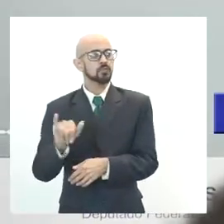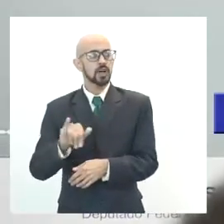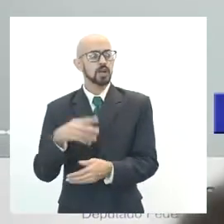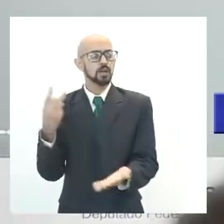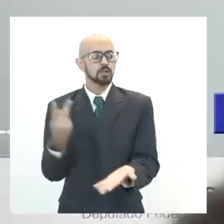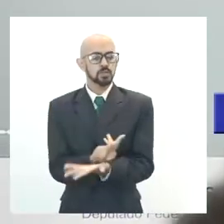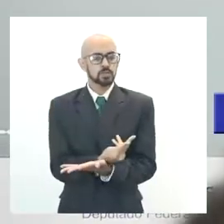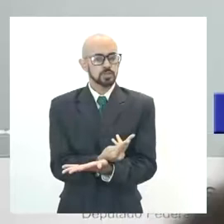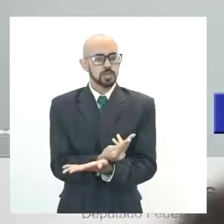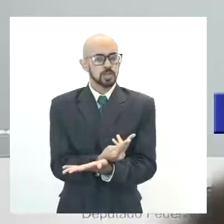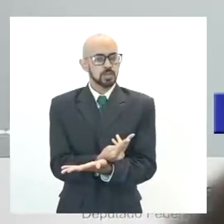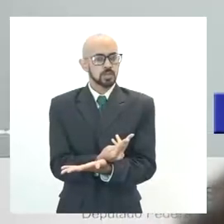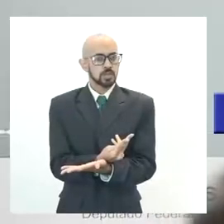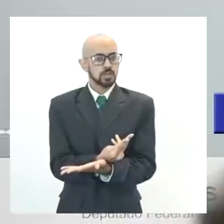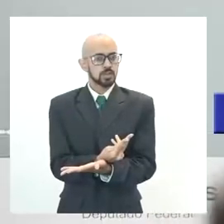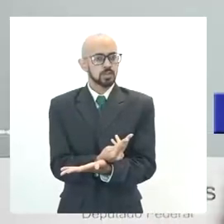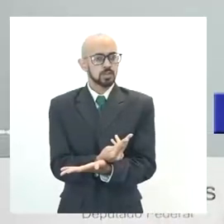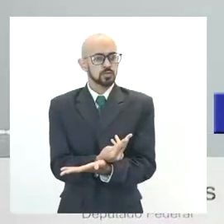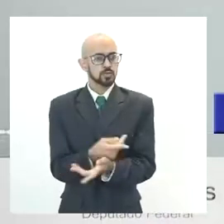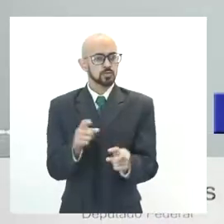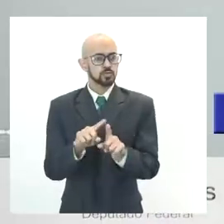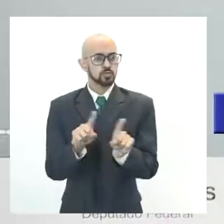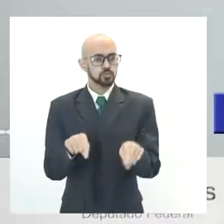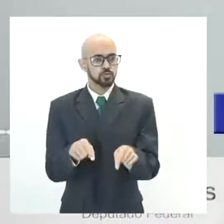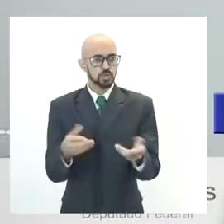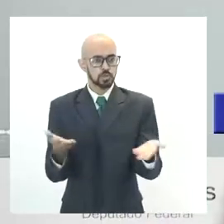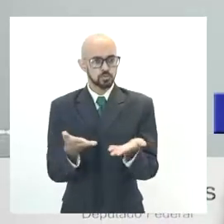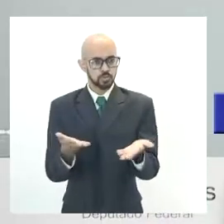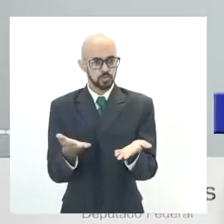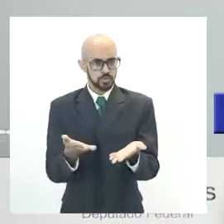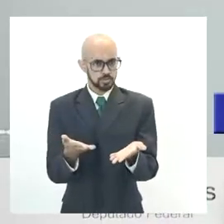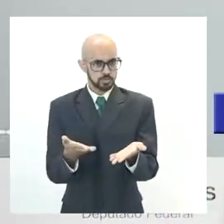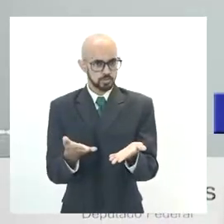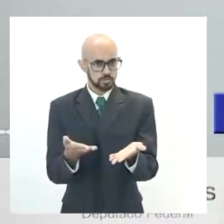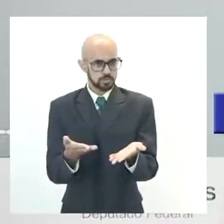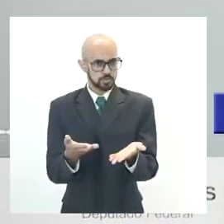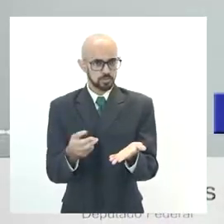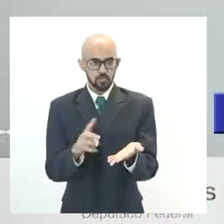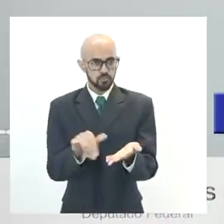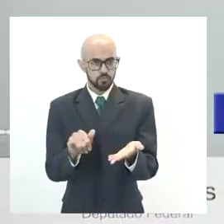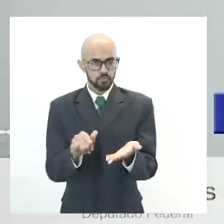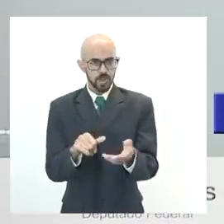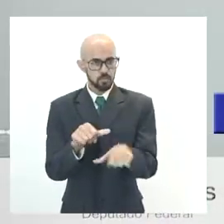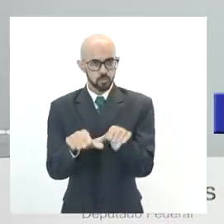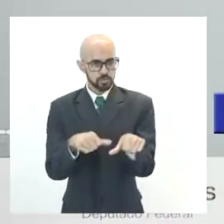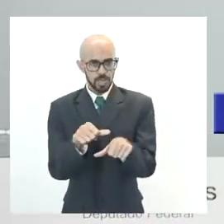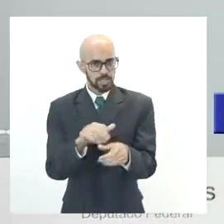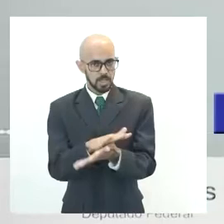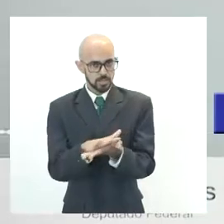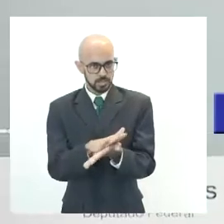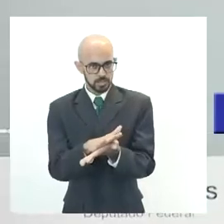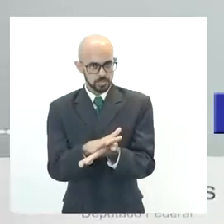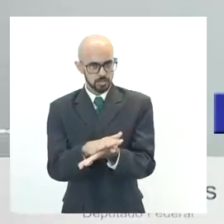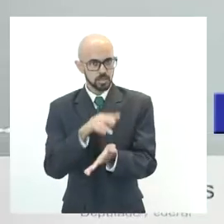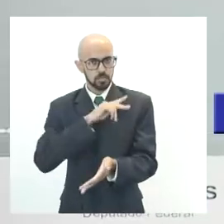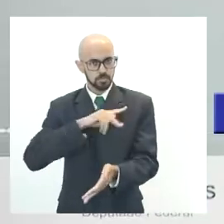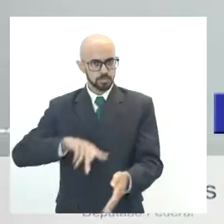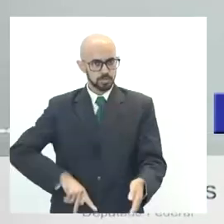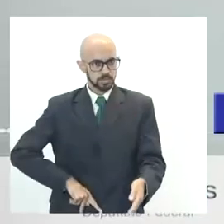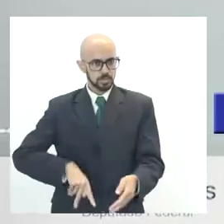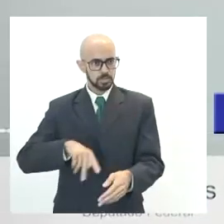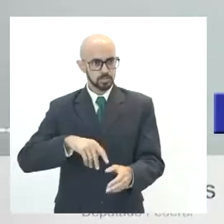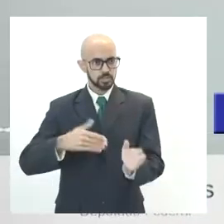os atuais servidores e o presidente da Câmara Deputado Artur